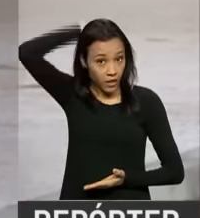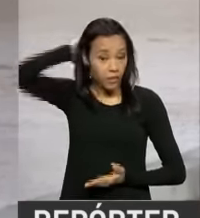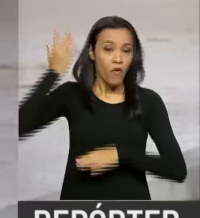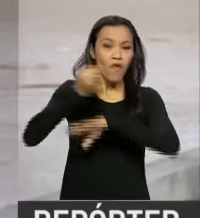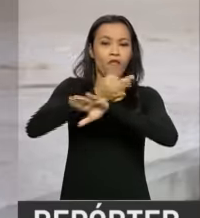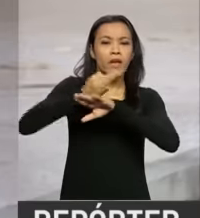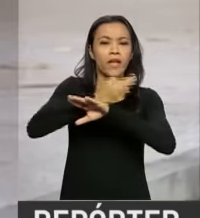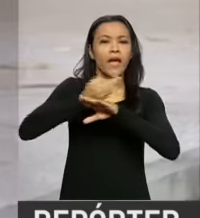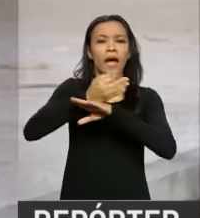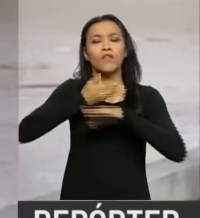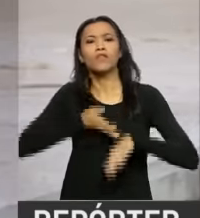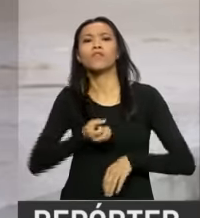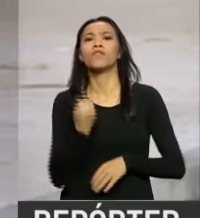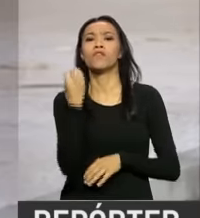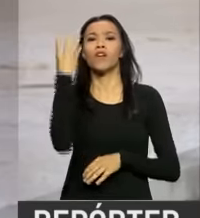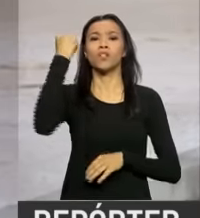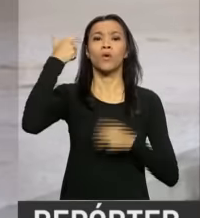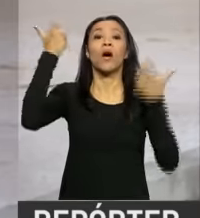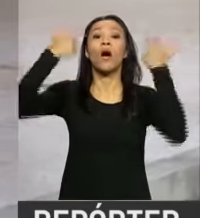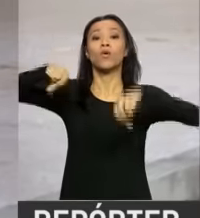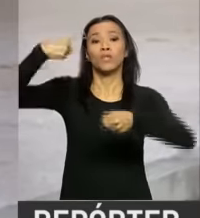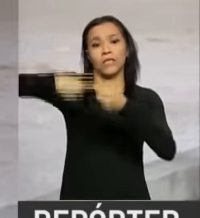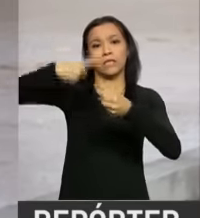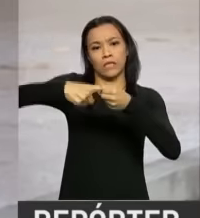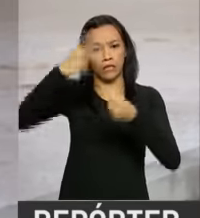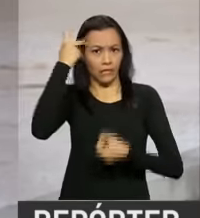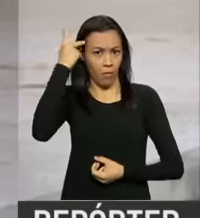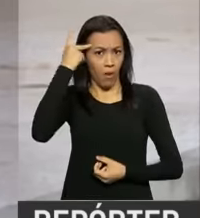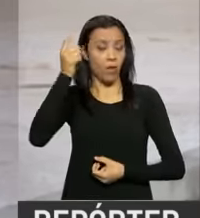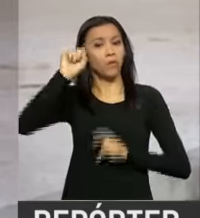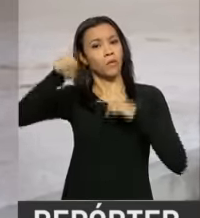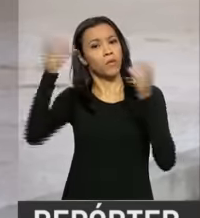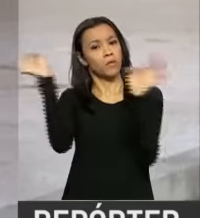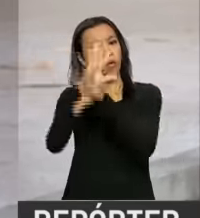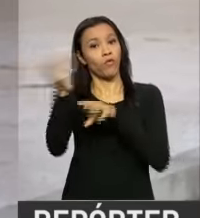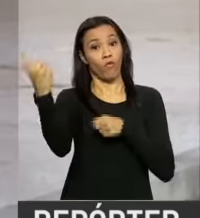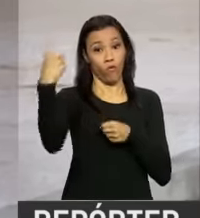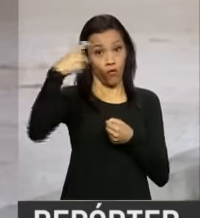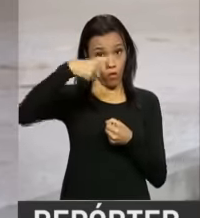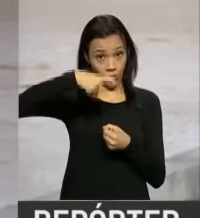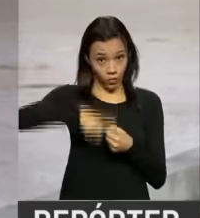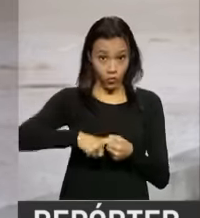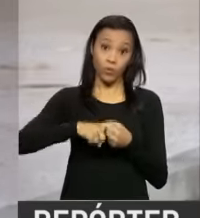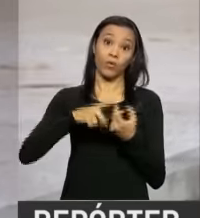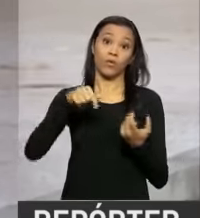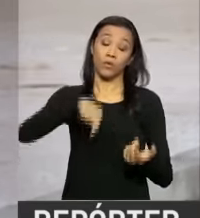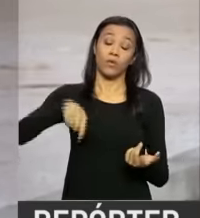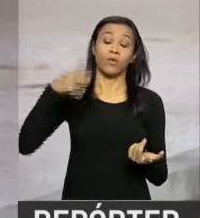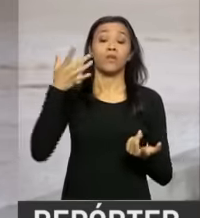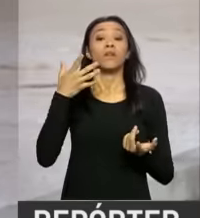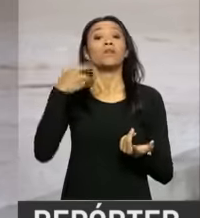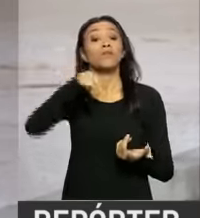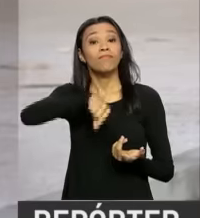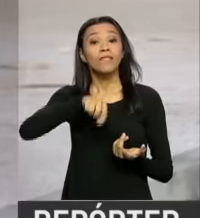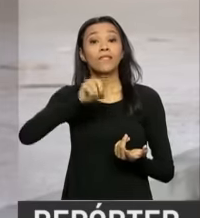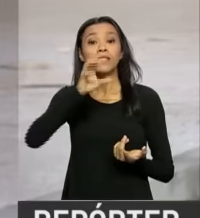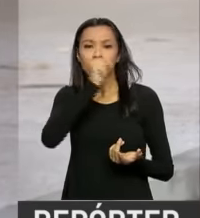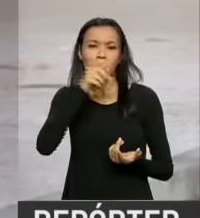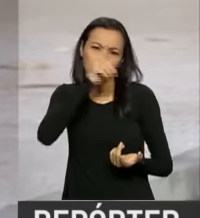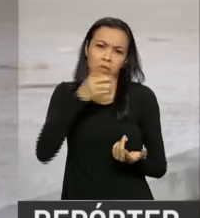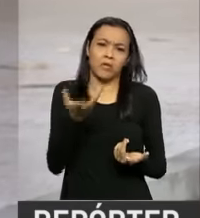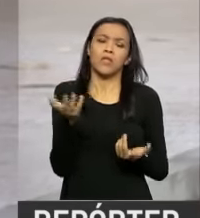Christi em São Paulo, ficou no interior de São Paulo durante o feriado, retornou a Brasília durante o fim de semana e, por enquanto, então, não